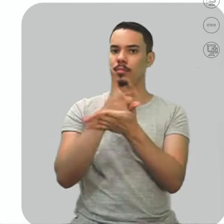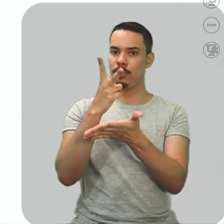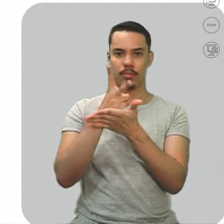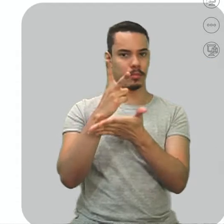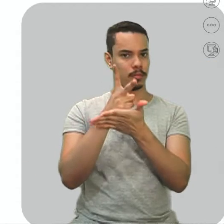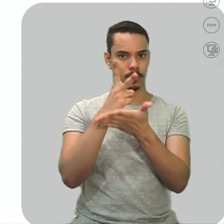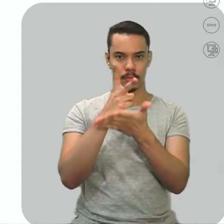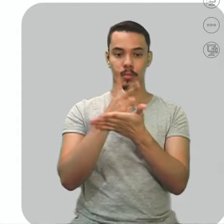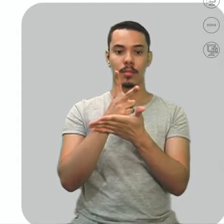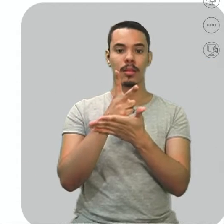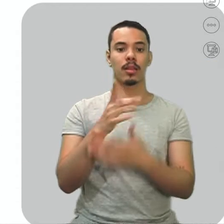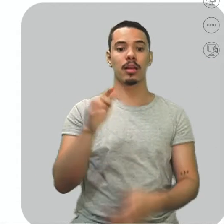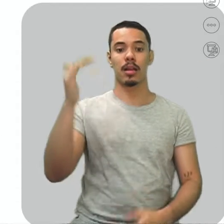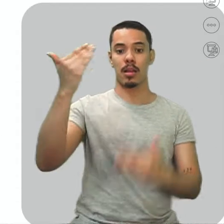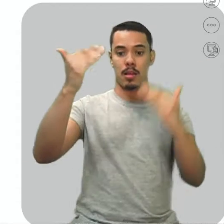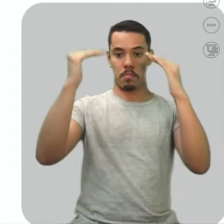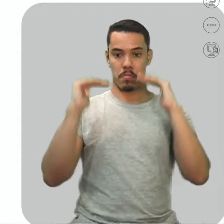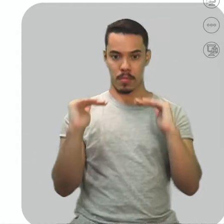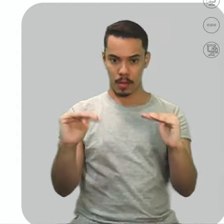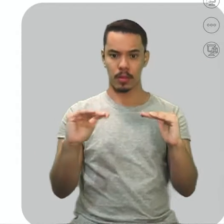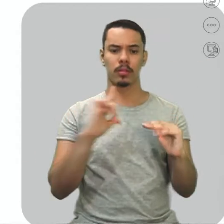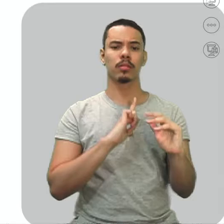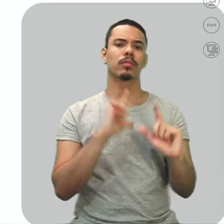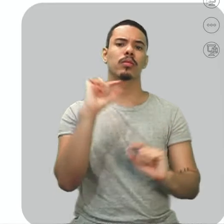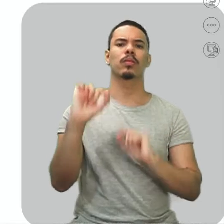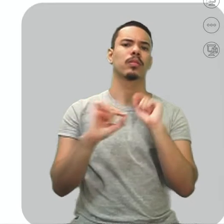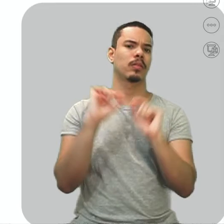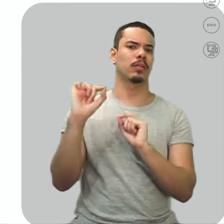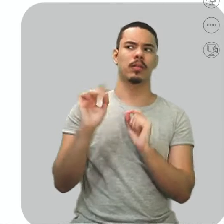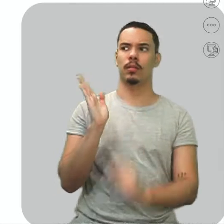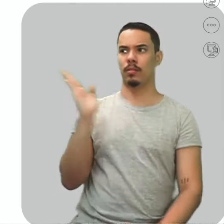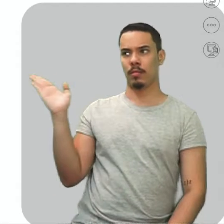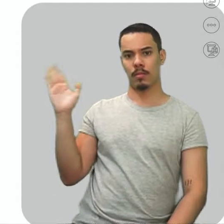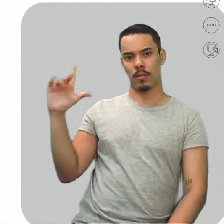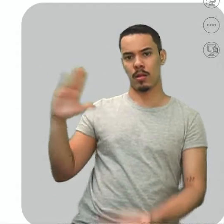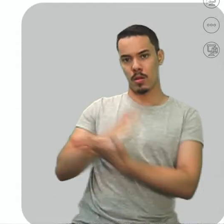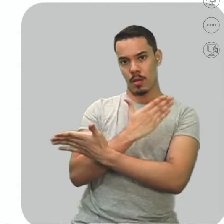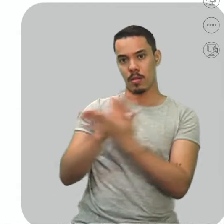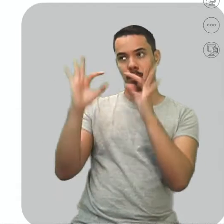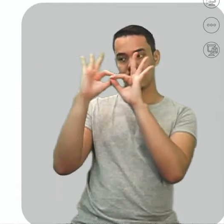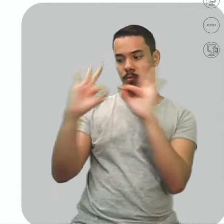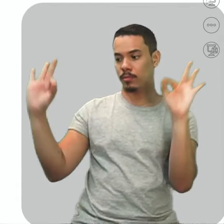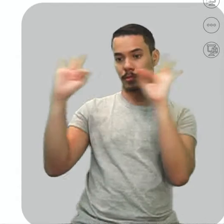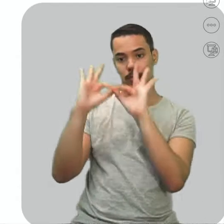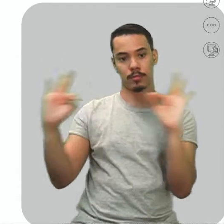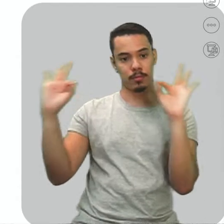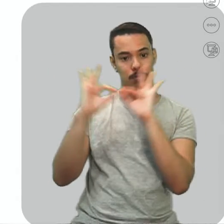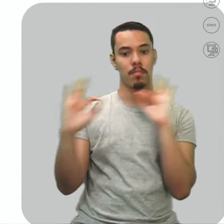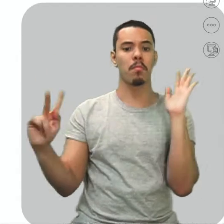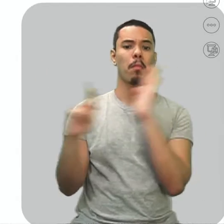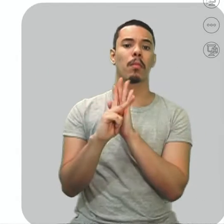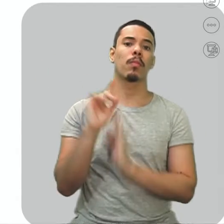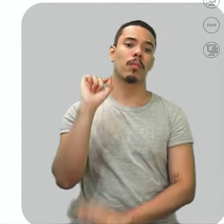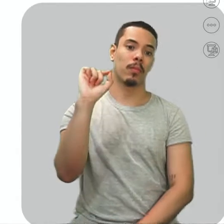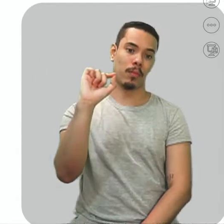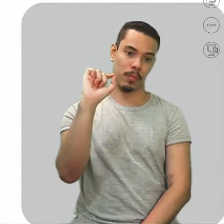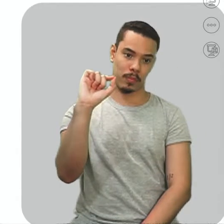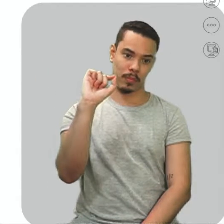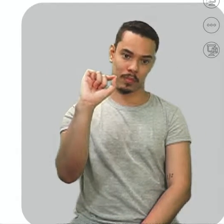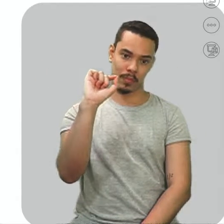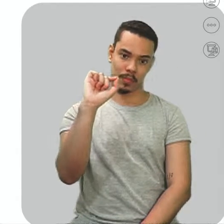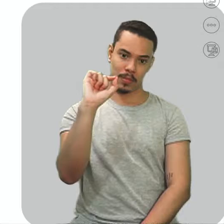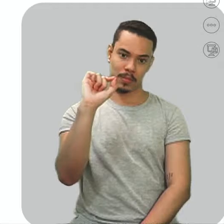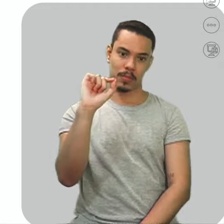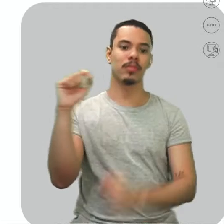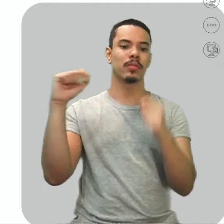mesma função que embaixo já está ligando orações o som o